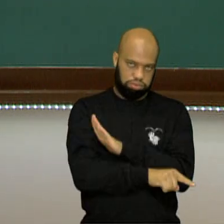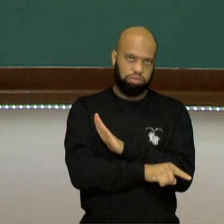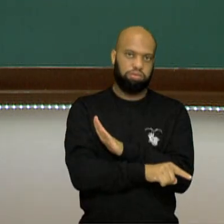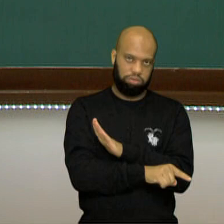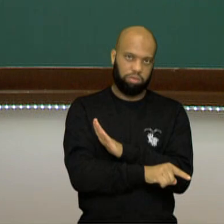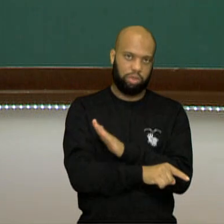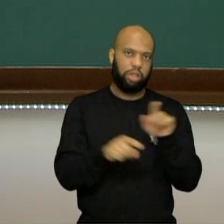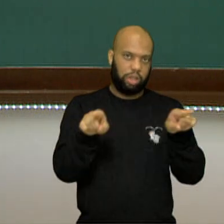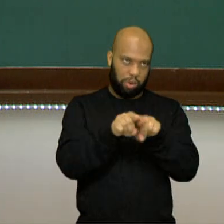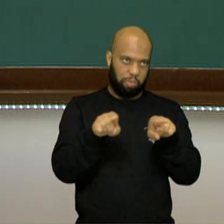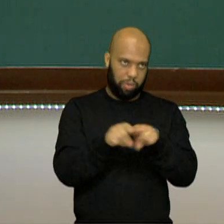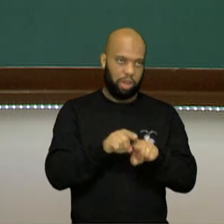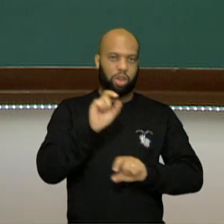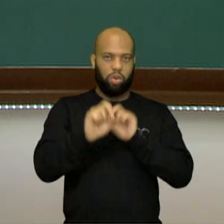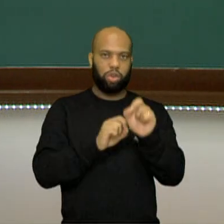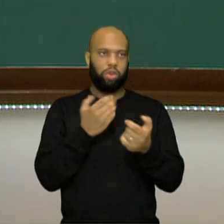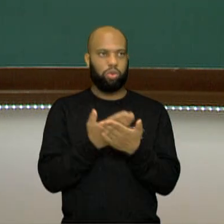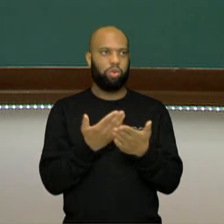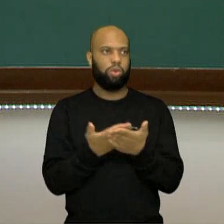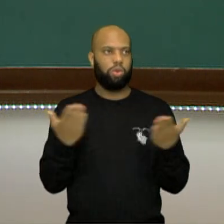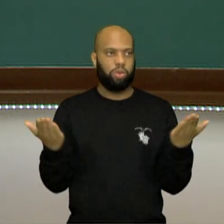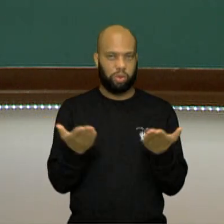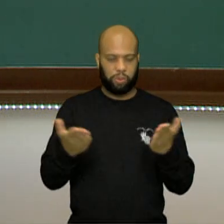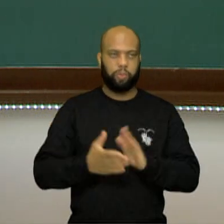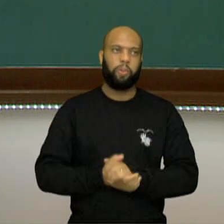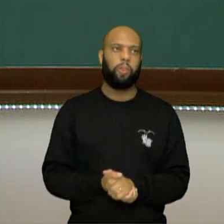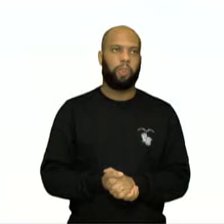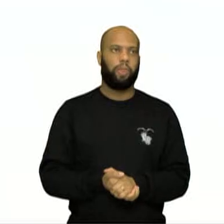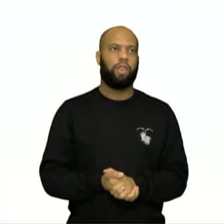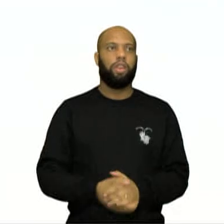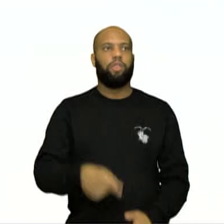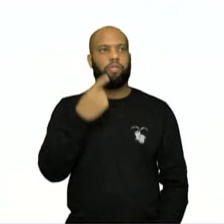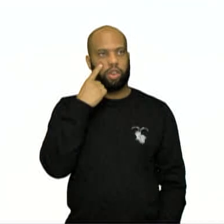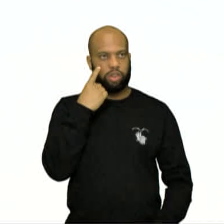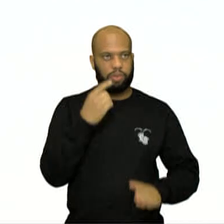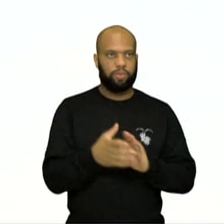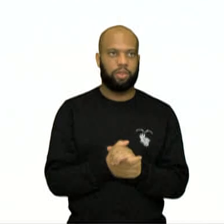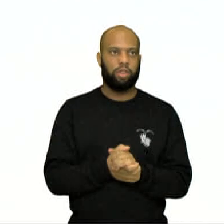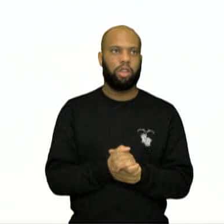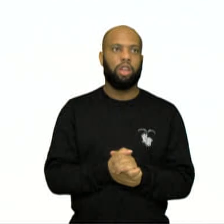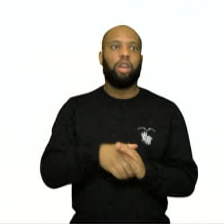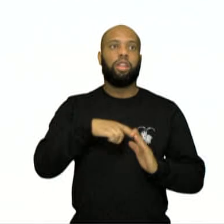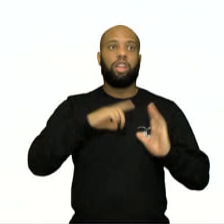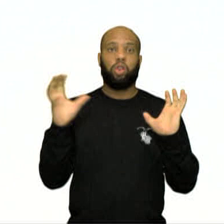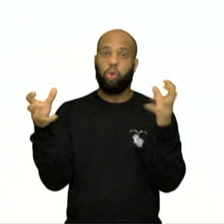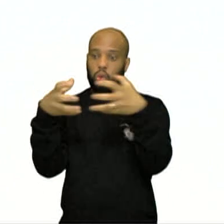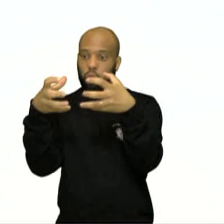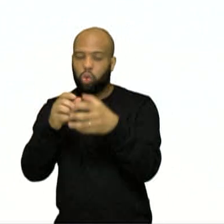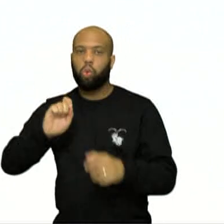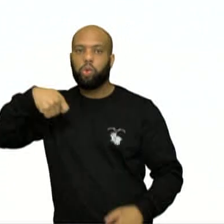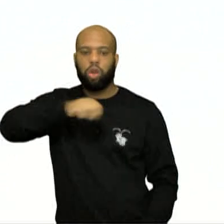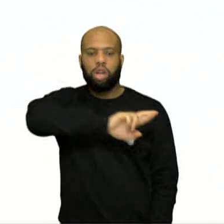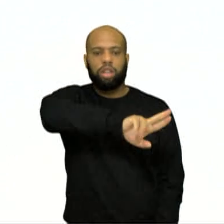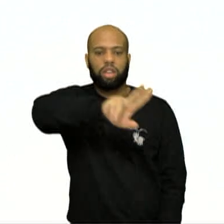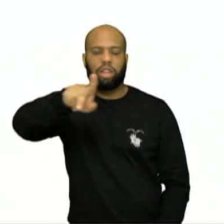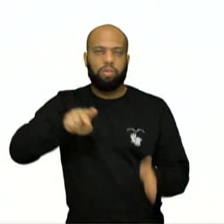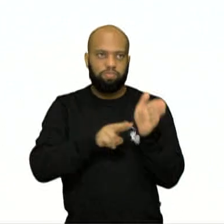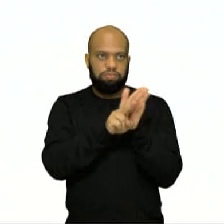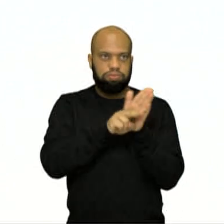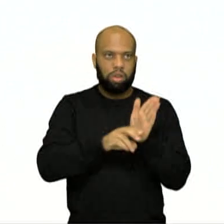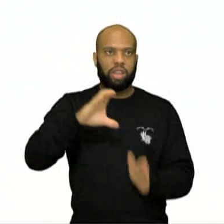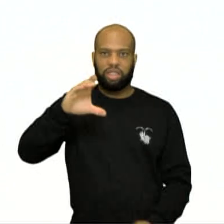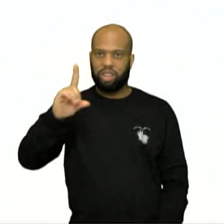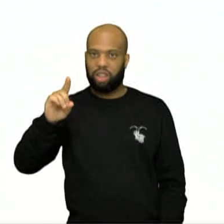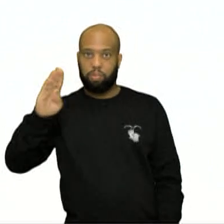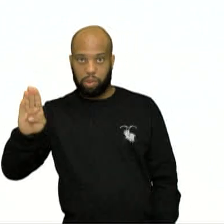do conhecimento de vocês pelo que a gente viu na aula até agora. Então, olha lá. A Convenção sobre Diversidade Biológica